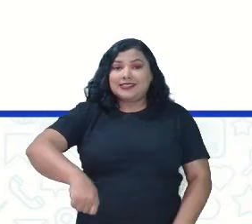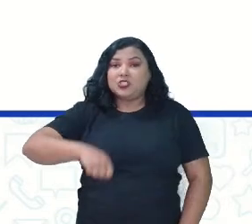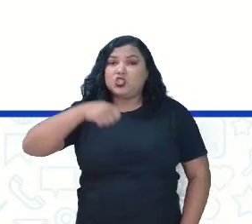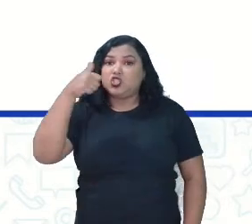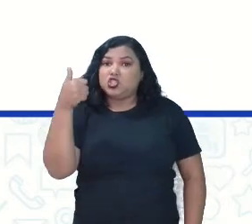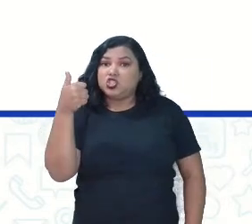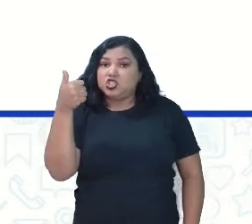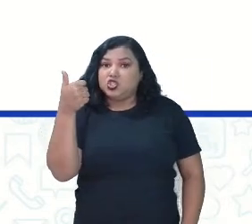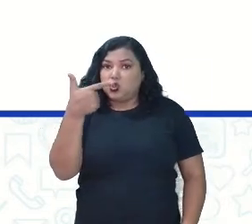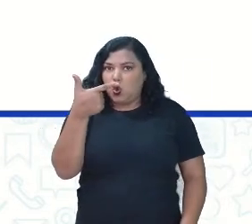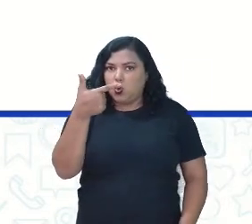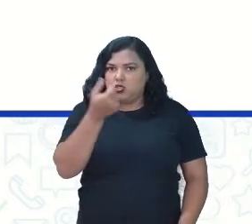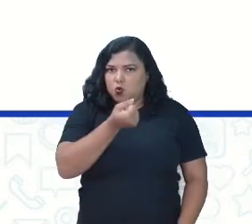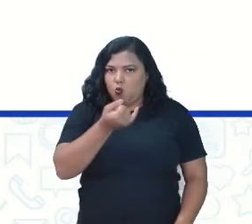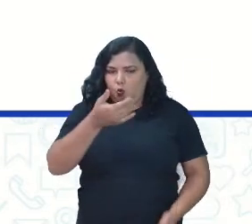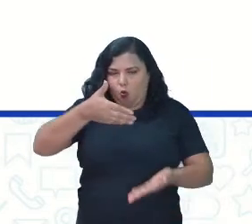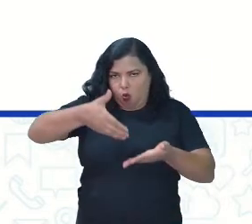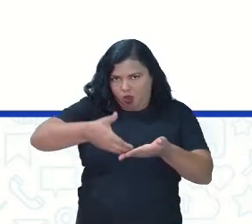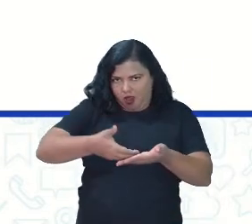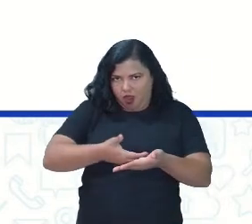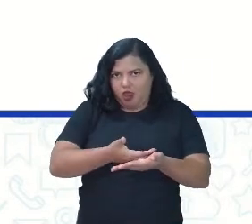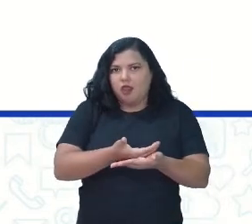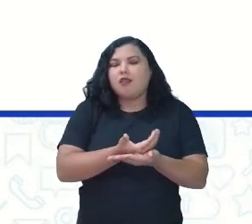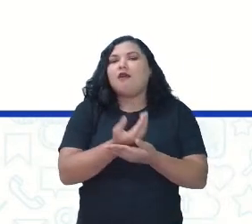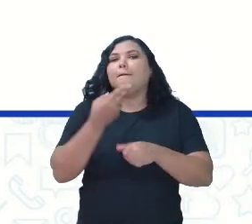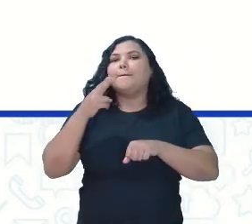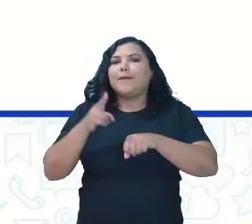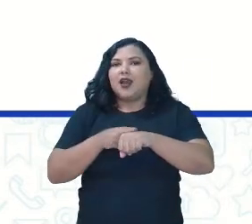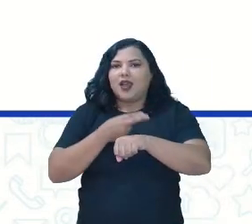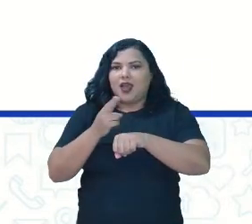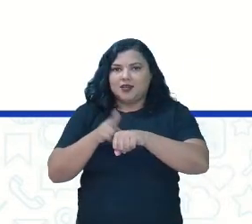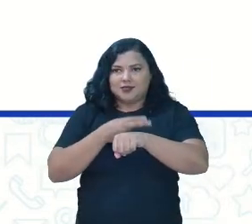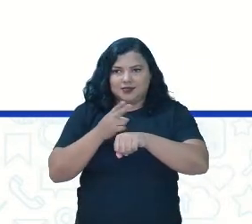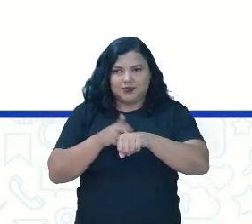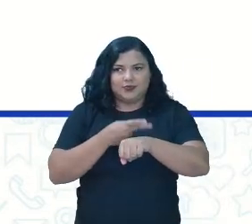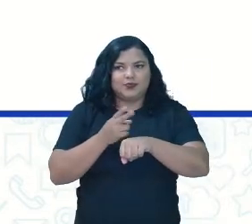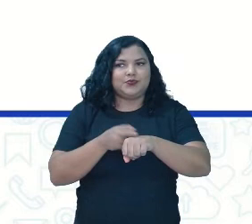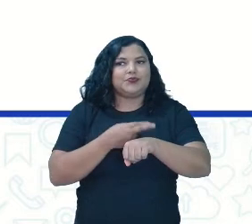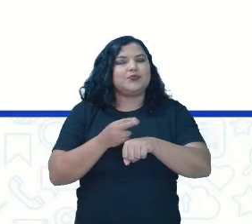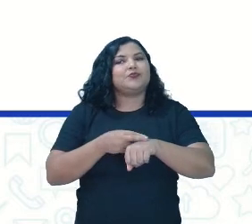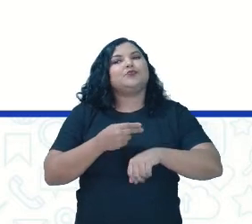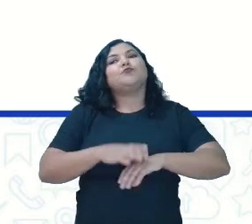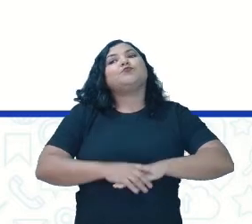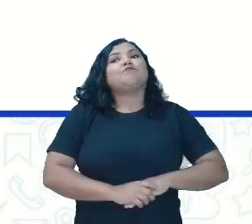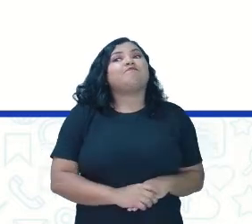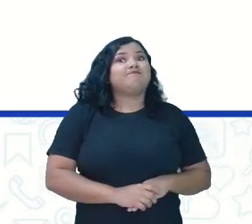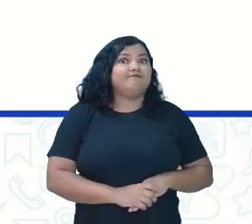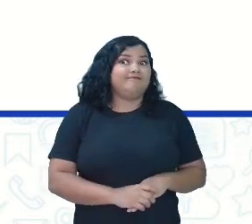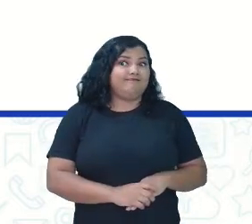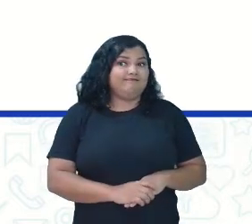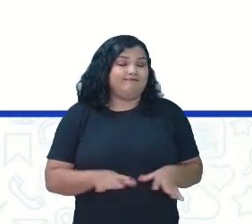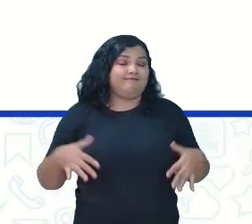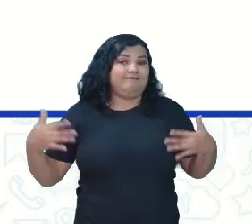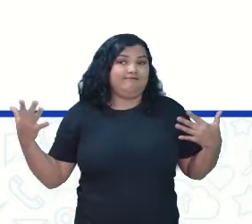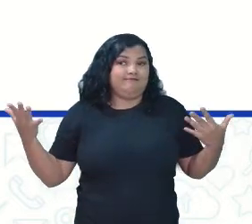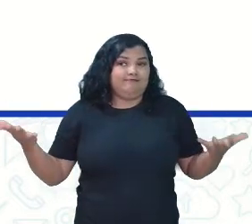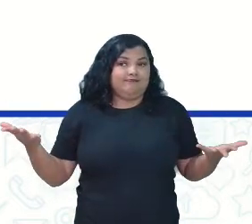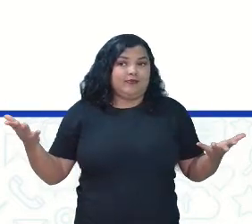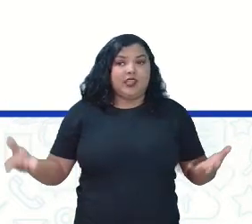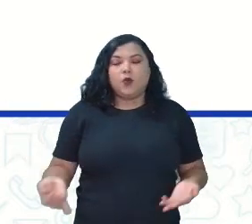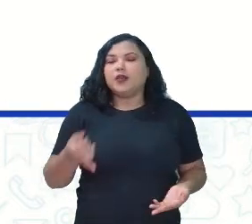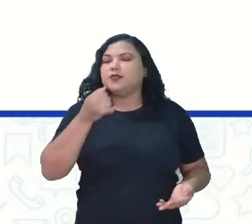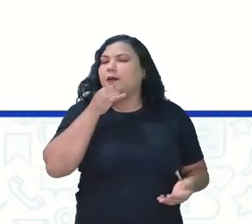Então, você pode notar que de 4 colheres de sopa de margarina, a gente foi para 12 colheres de sopa de margarina.